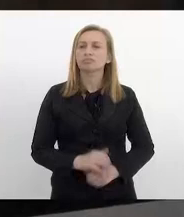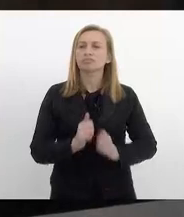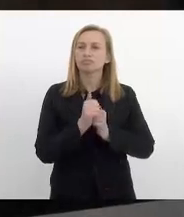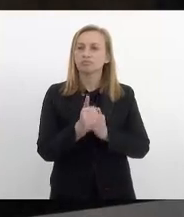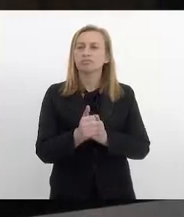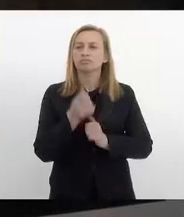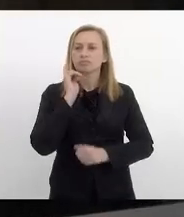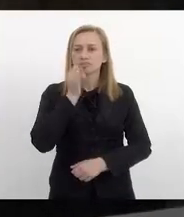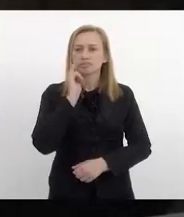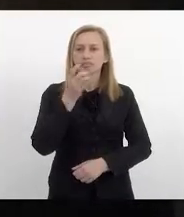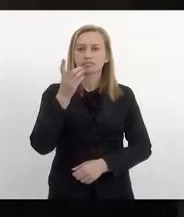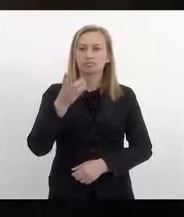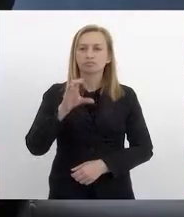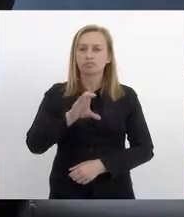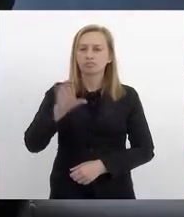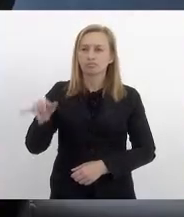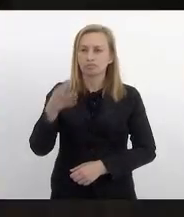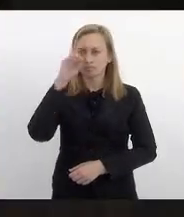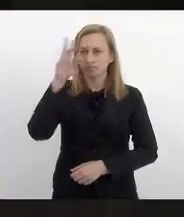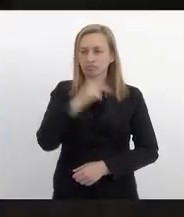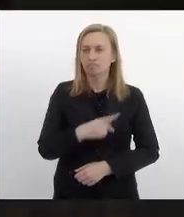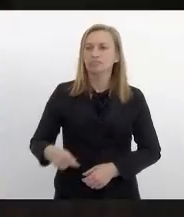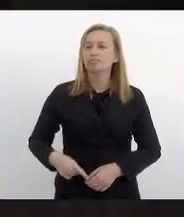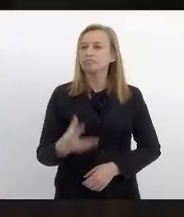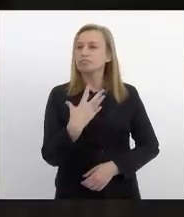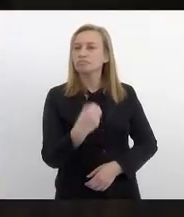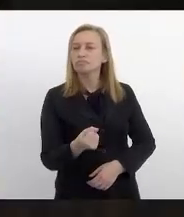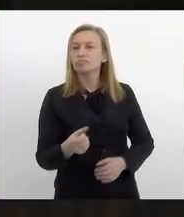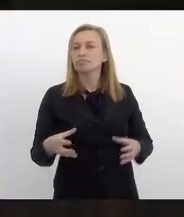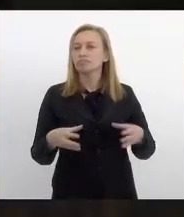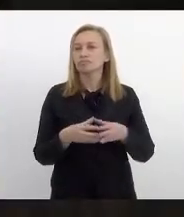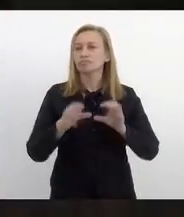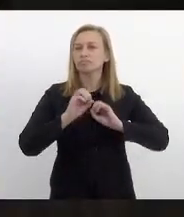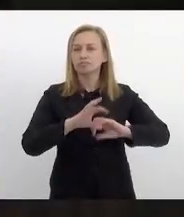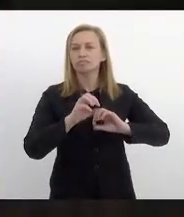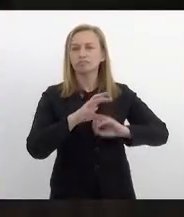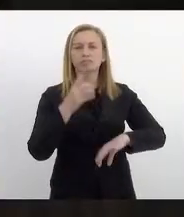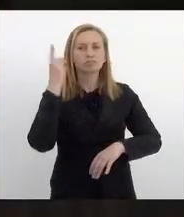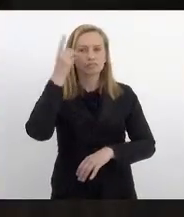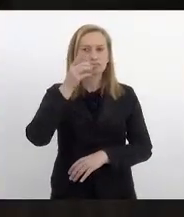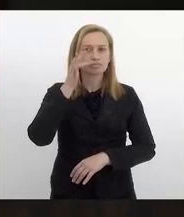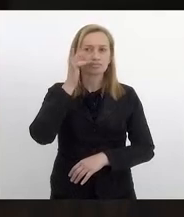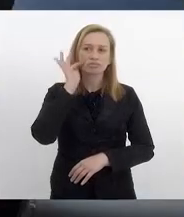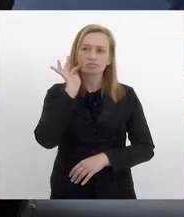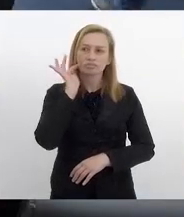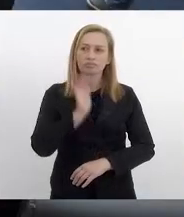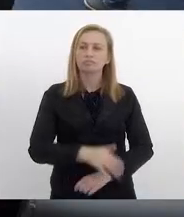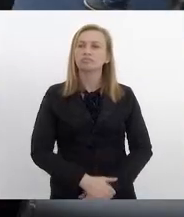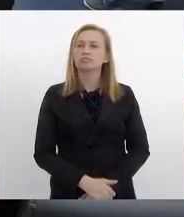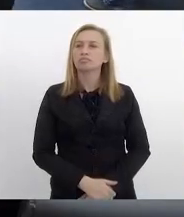Acompanho o relator da CCJ, senhor presidente. Favorável. Pela Comissão de Educação, deputado Flávio Serafini.